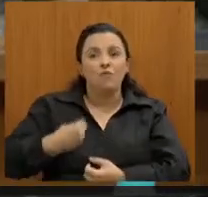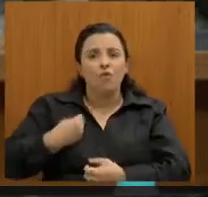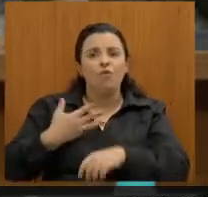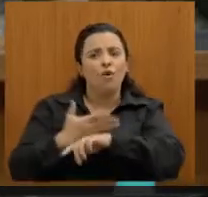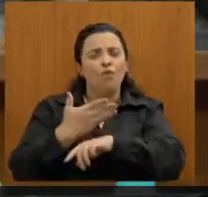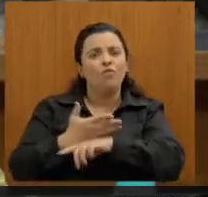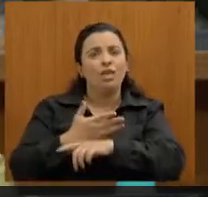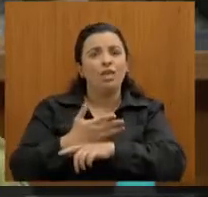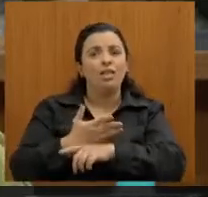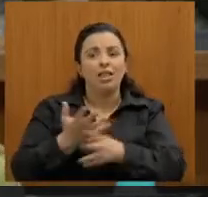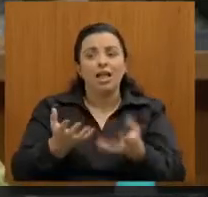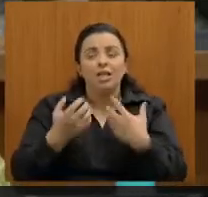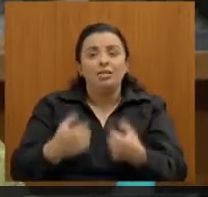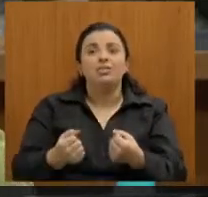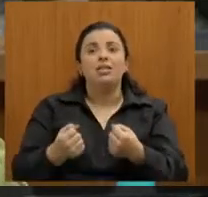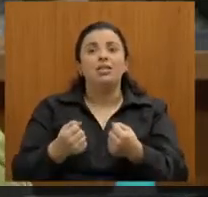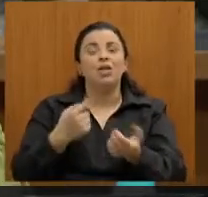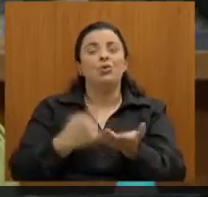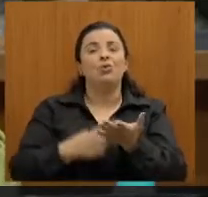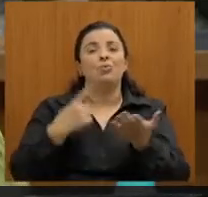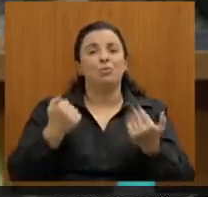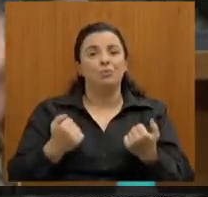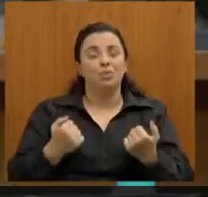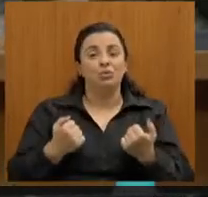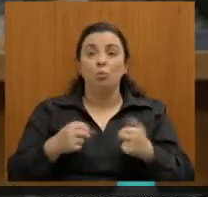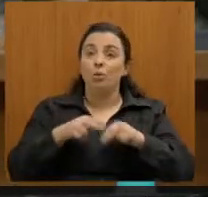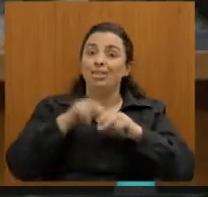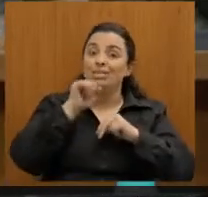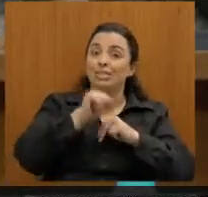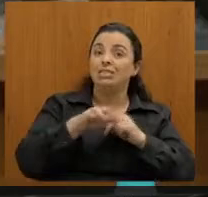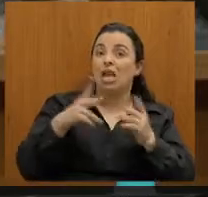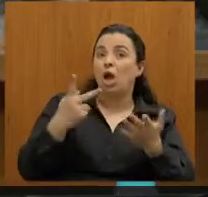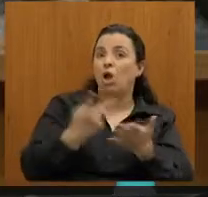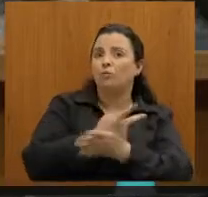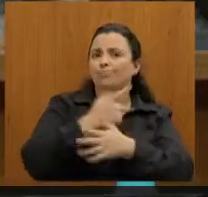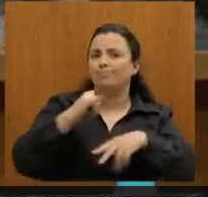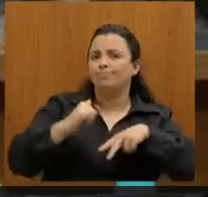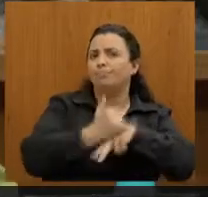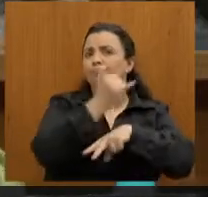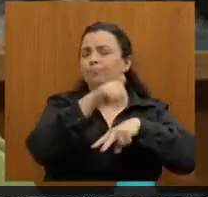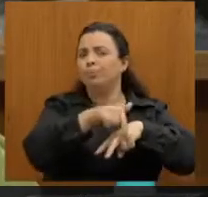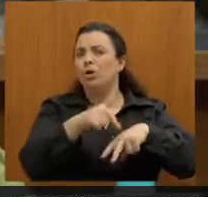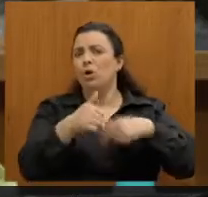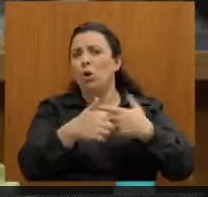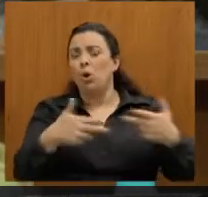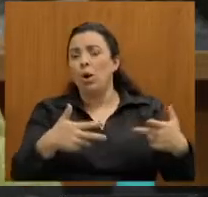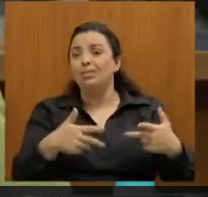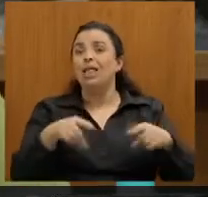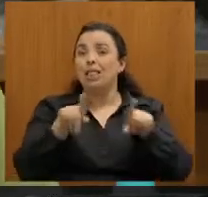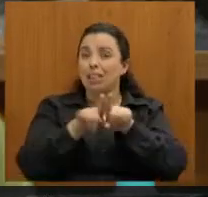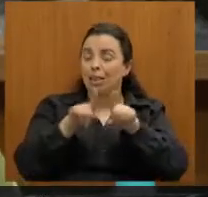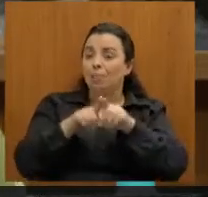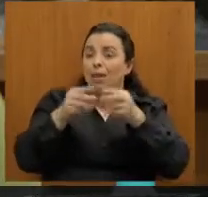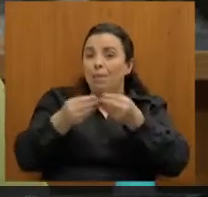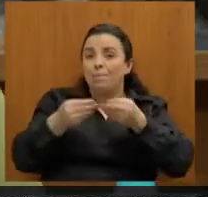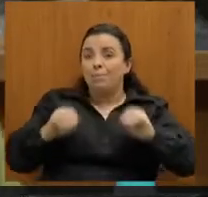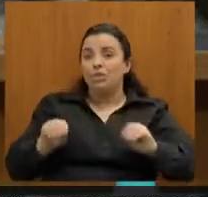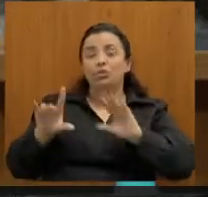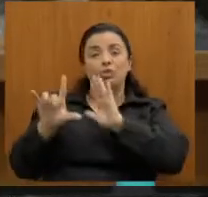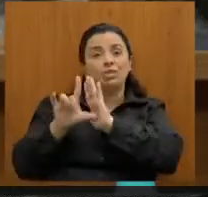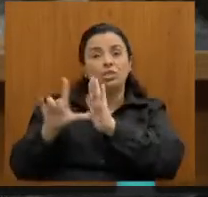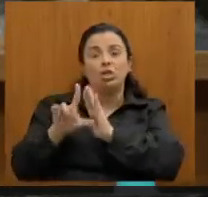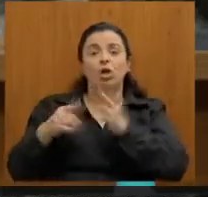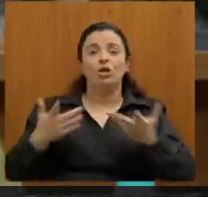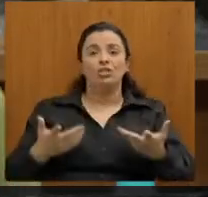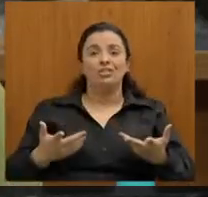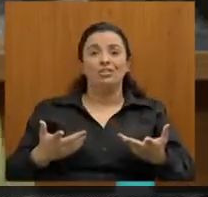SUS ela paga a conta da especialização de todos esses órgãos ela paga a conta das crianças que estão